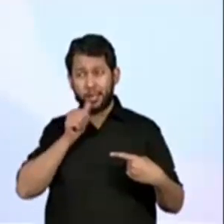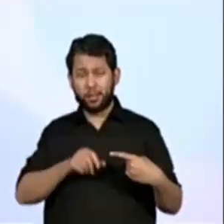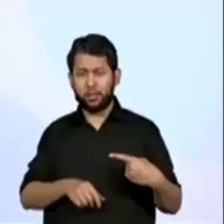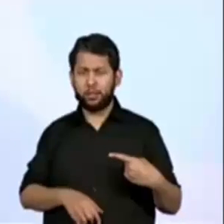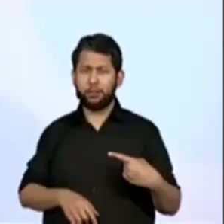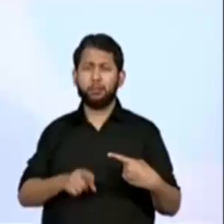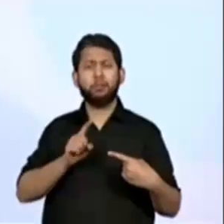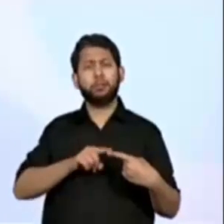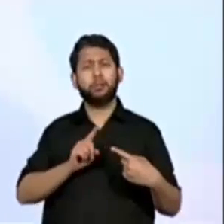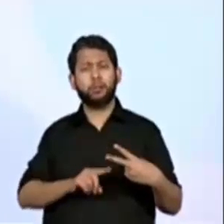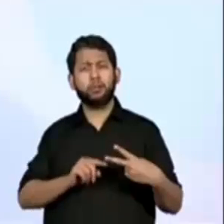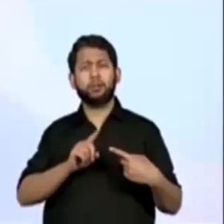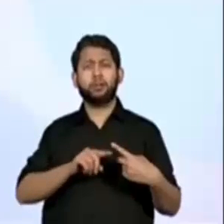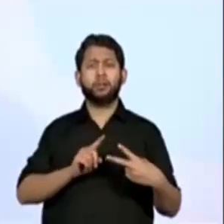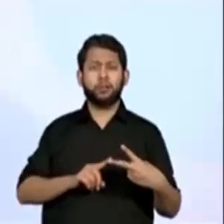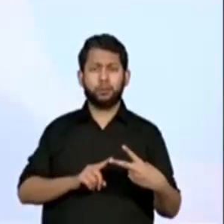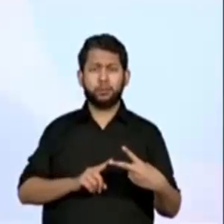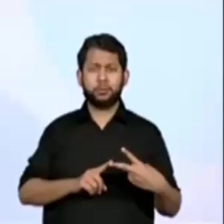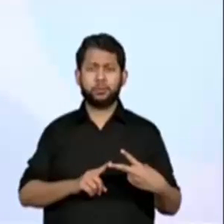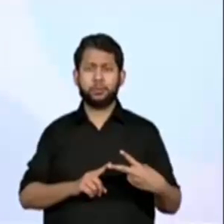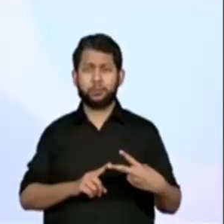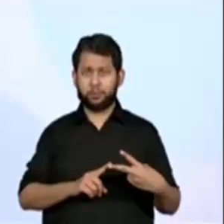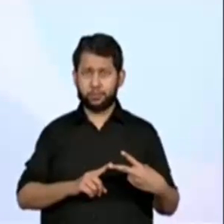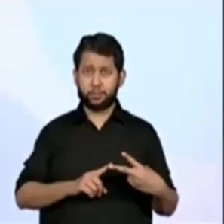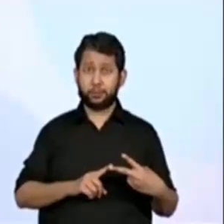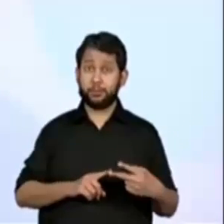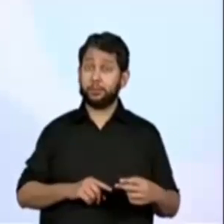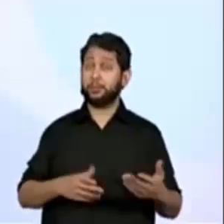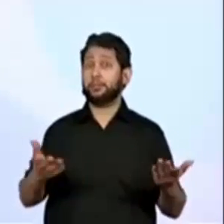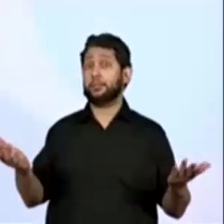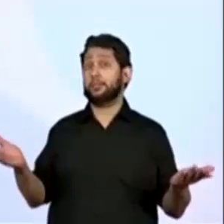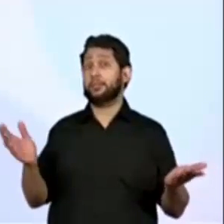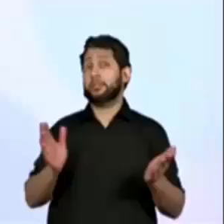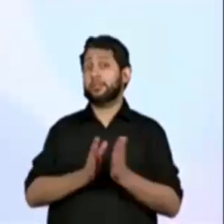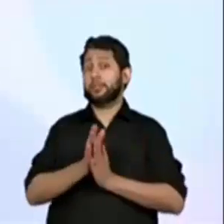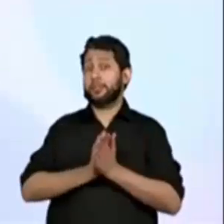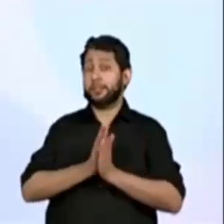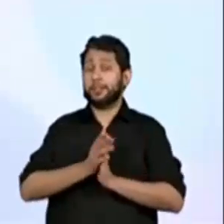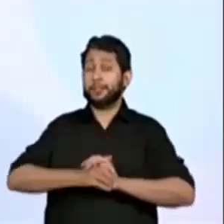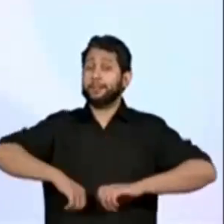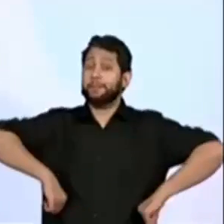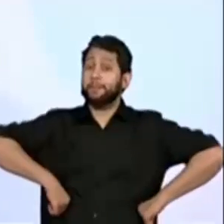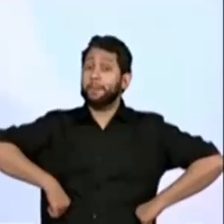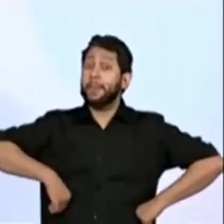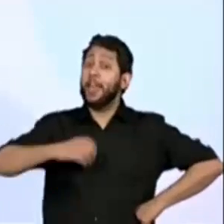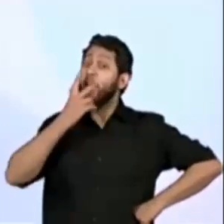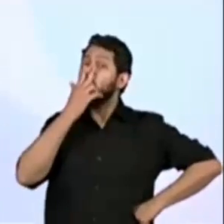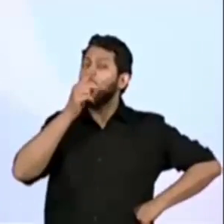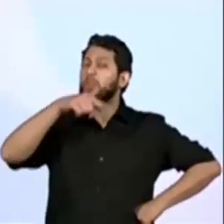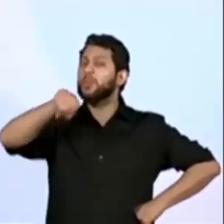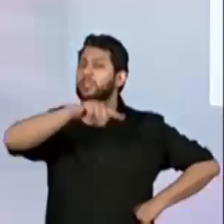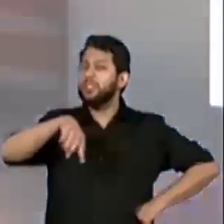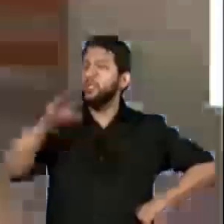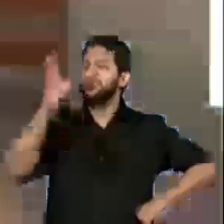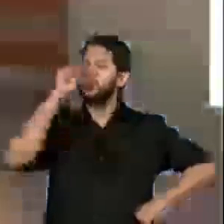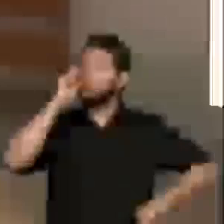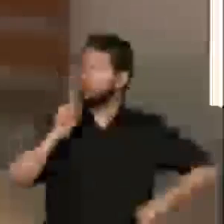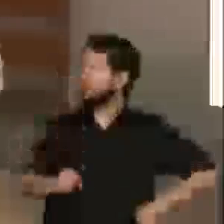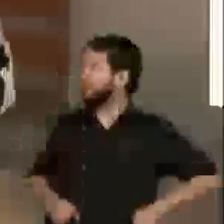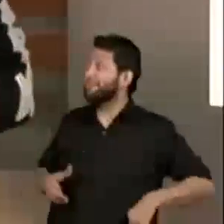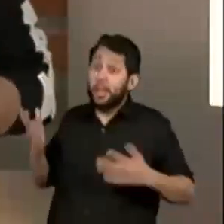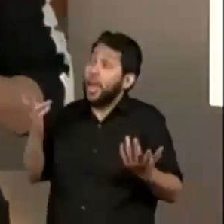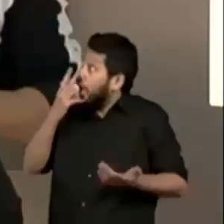ou Juan? Qual dos dois? Ô André, eu tô achando que a galera do quarto ano tá dormindo, sabia? Ninguém